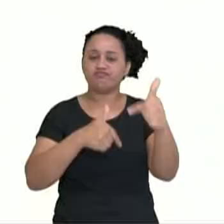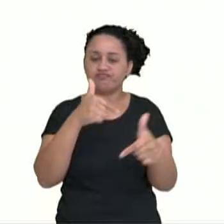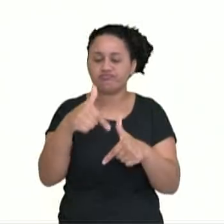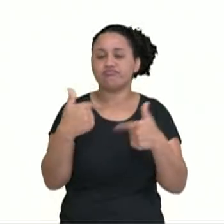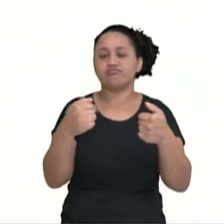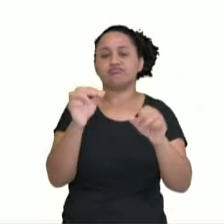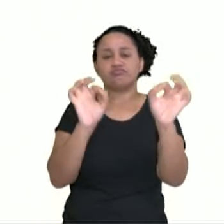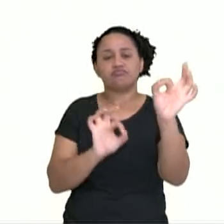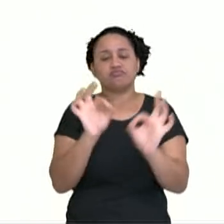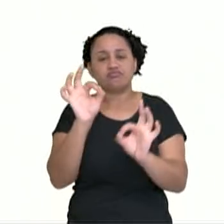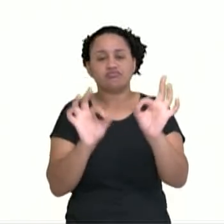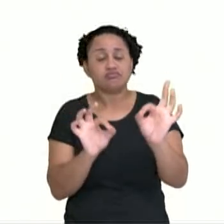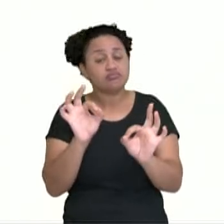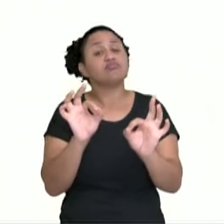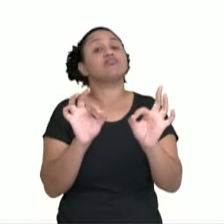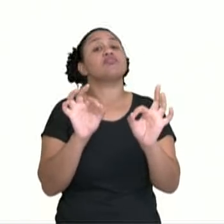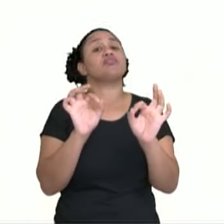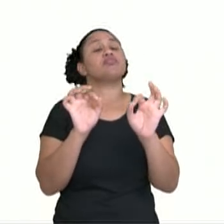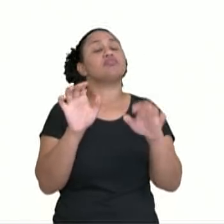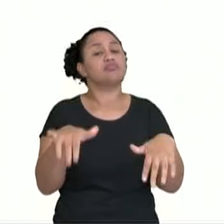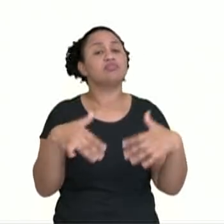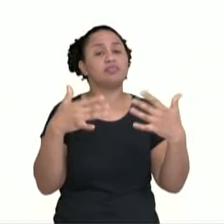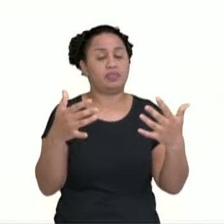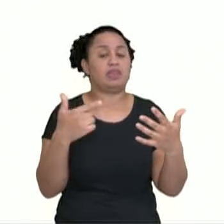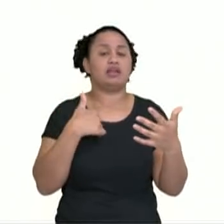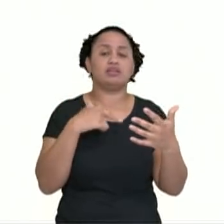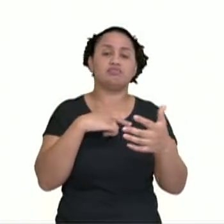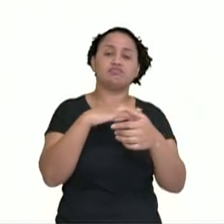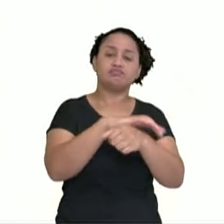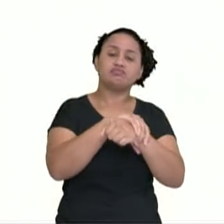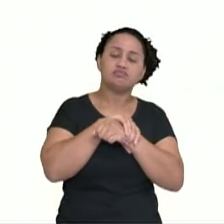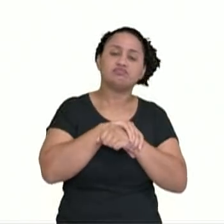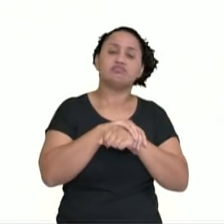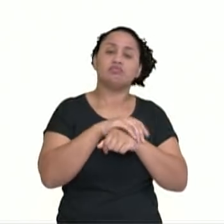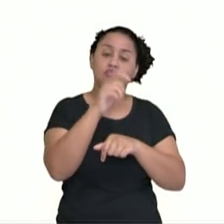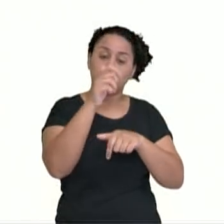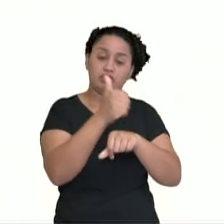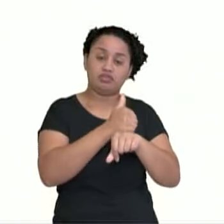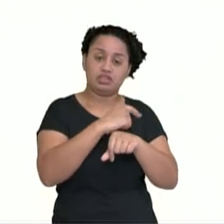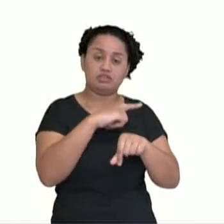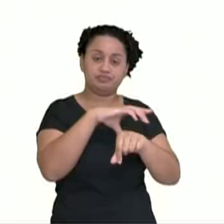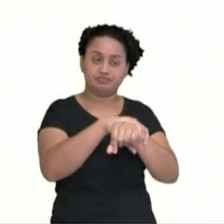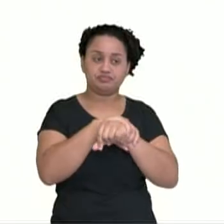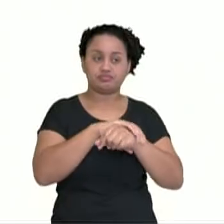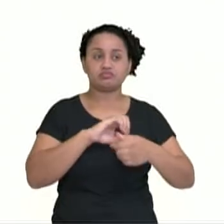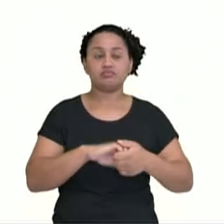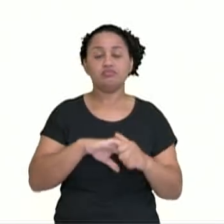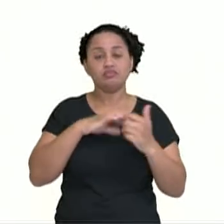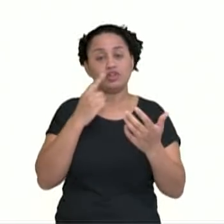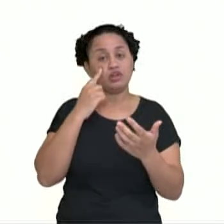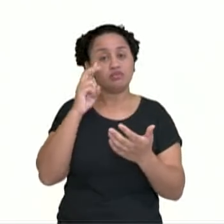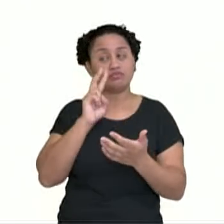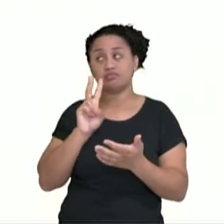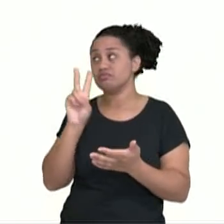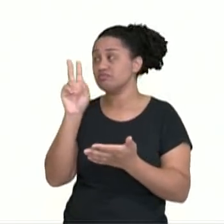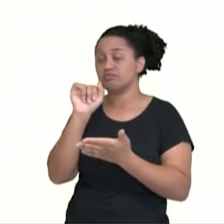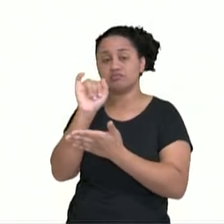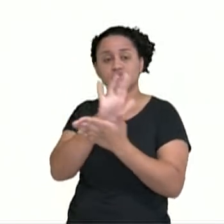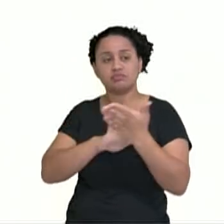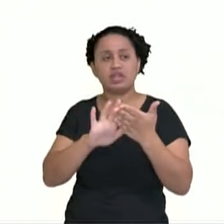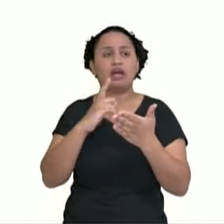ser organizado para a segurança do trabalhador. A gente vê aqui que então, além de